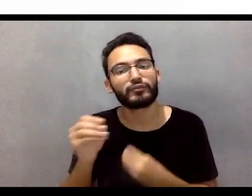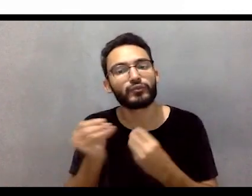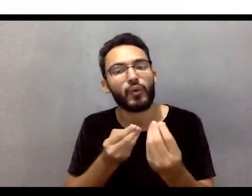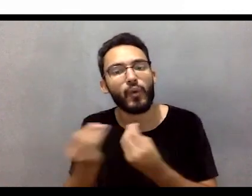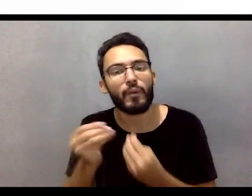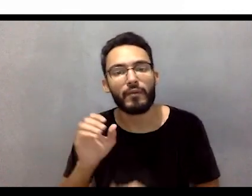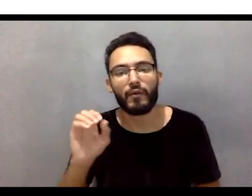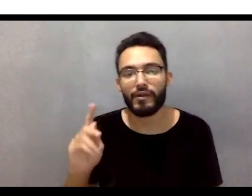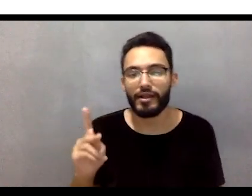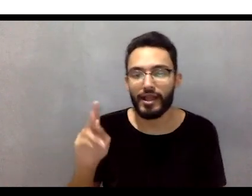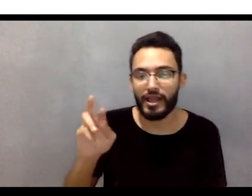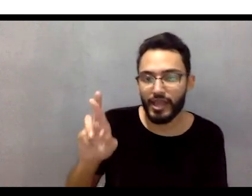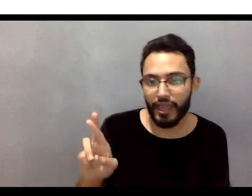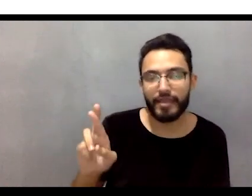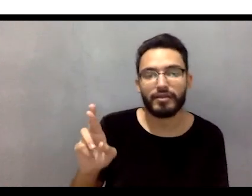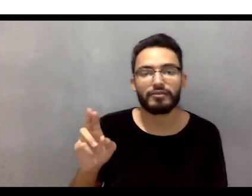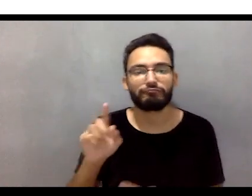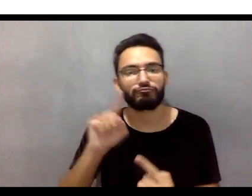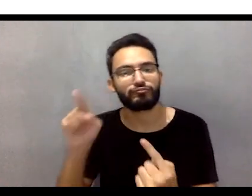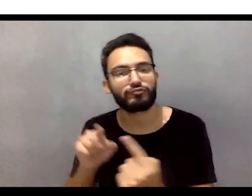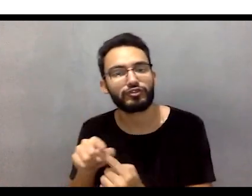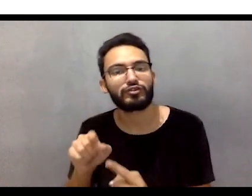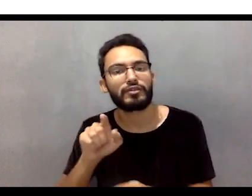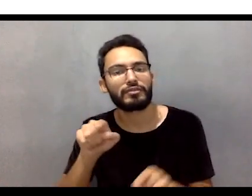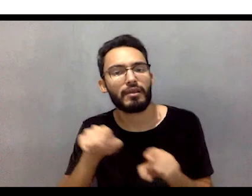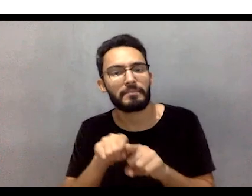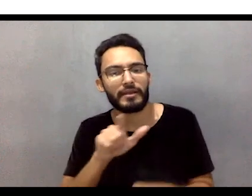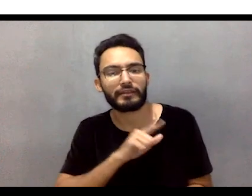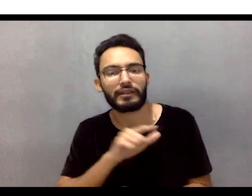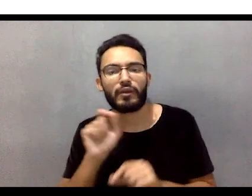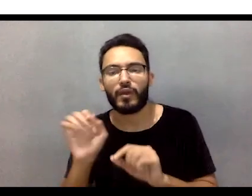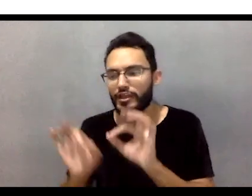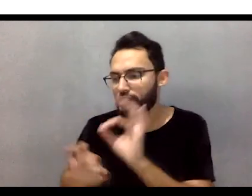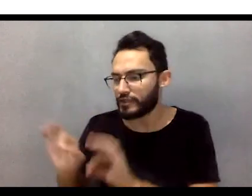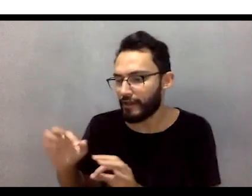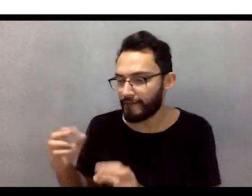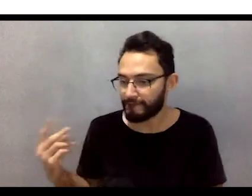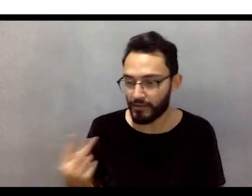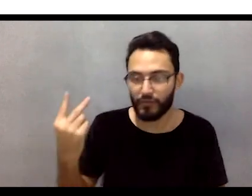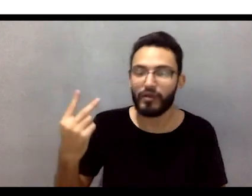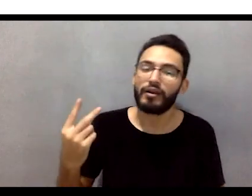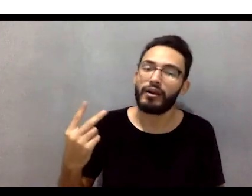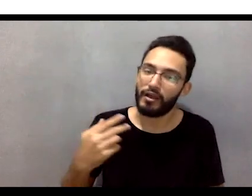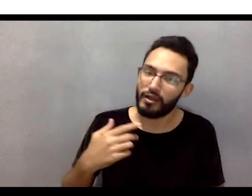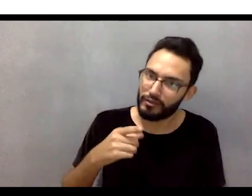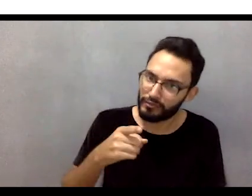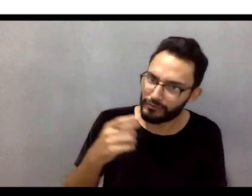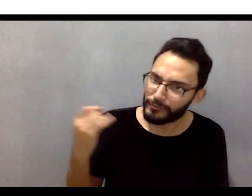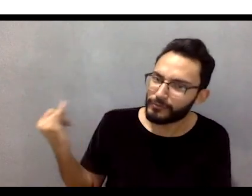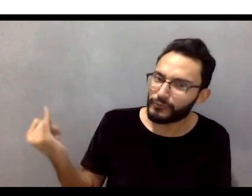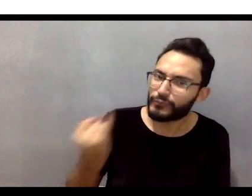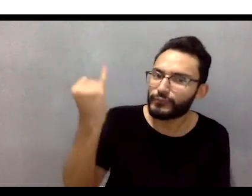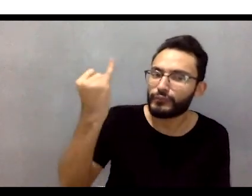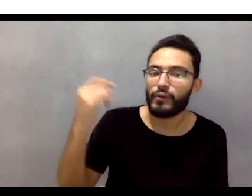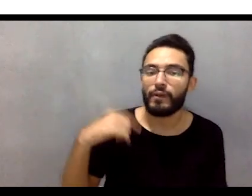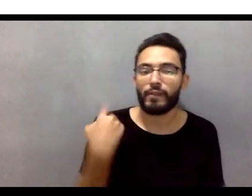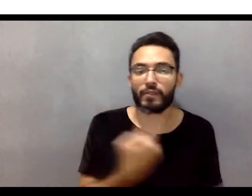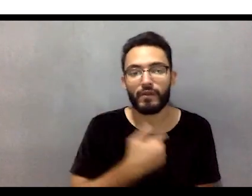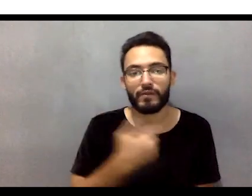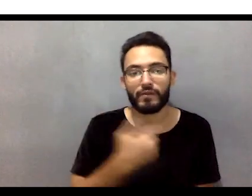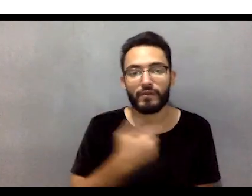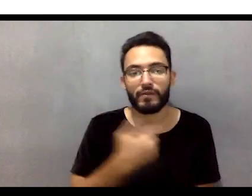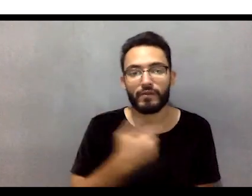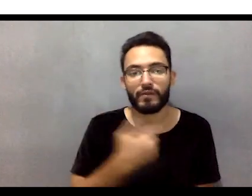das OKRs e definição da engenharia de valor. Isso é fundamental para que a gente